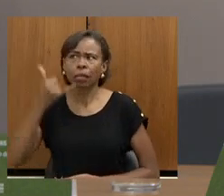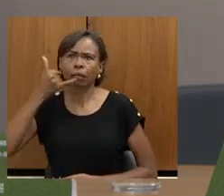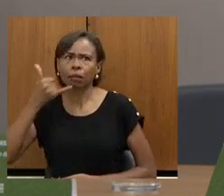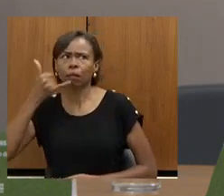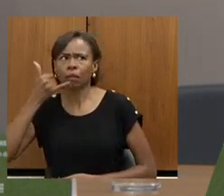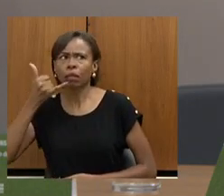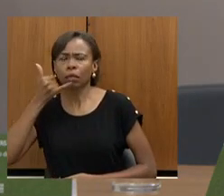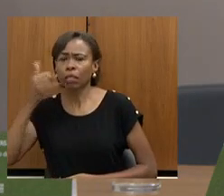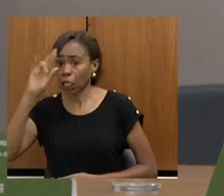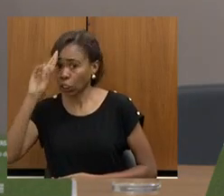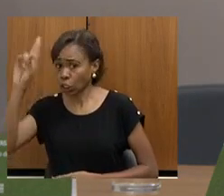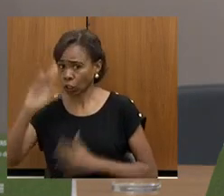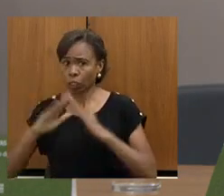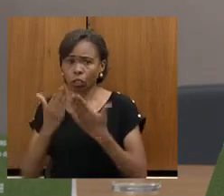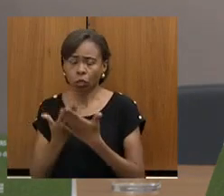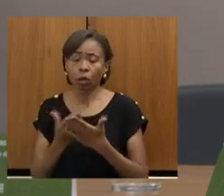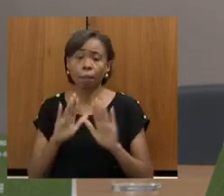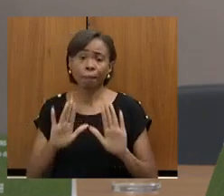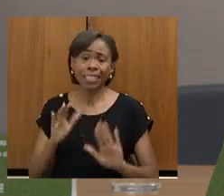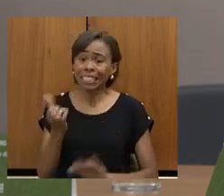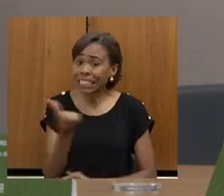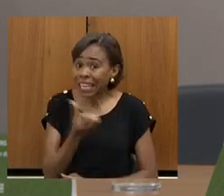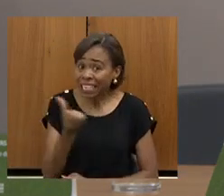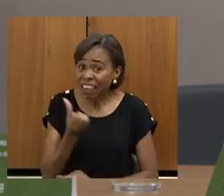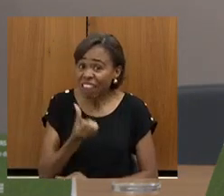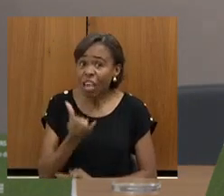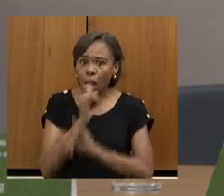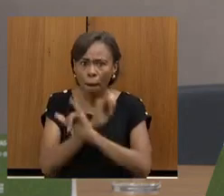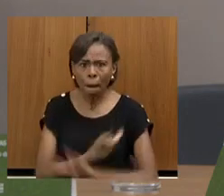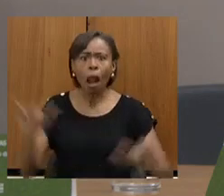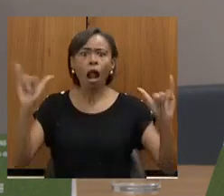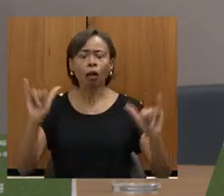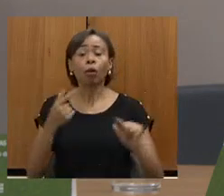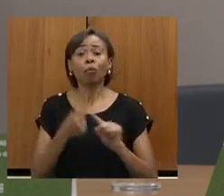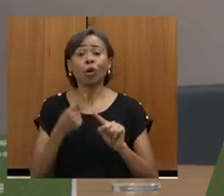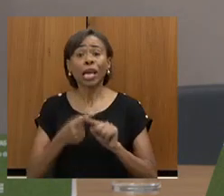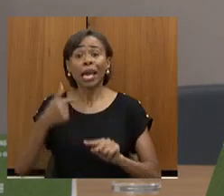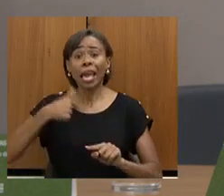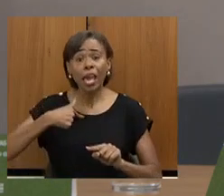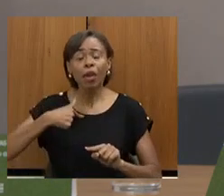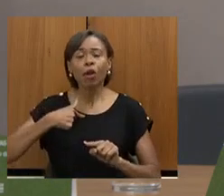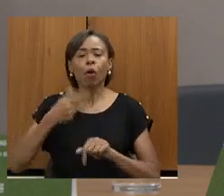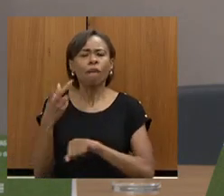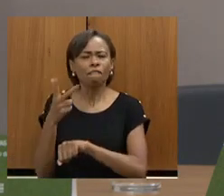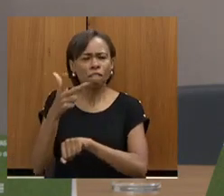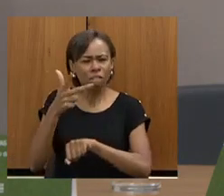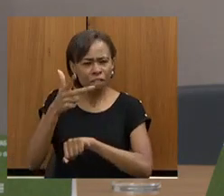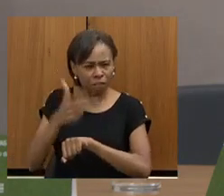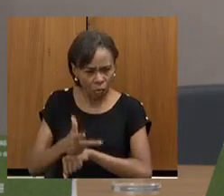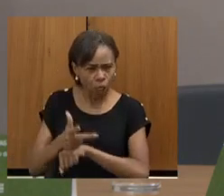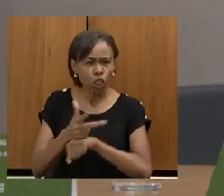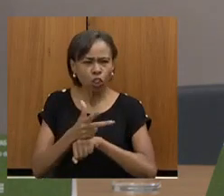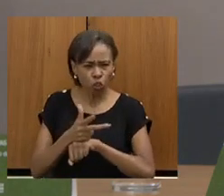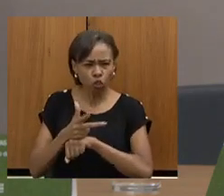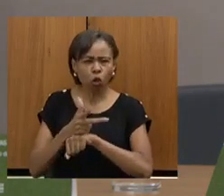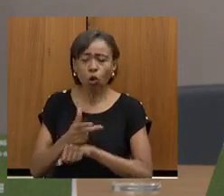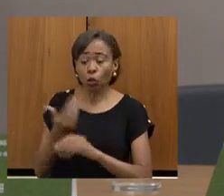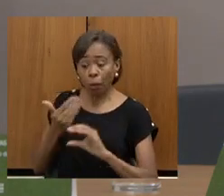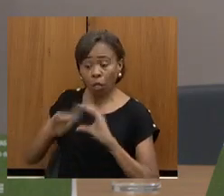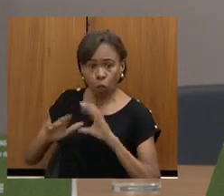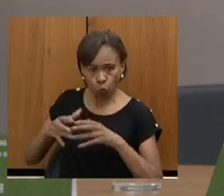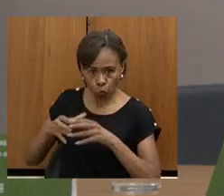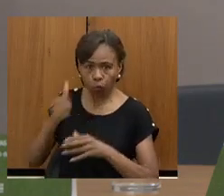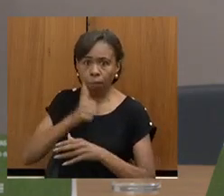O caso só explodiu na sexta por causa de um vídeo desesperado meu que eu mandei em grupos de mães e esse vídeo viralizou.